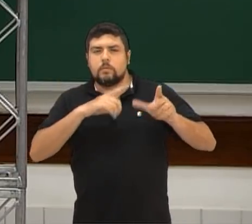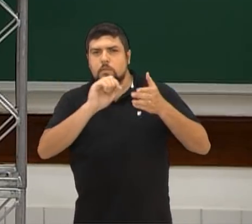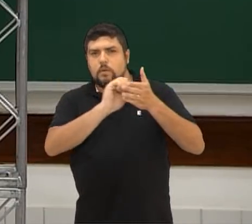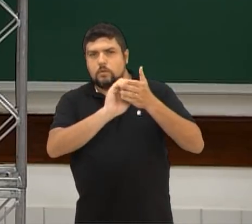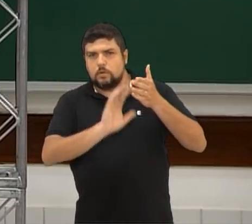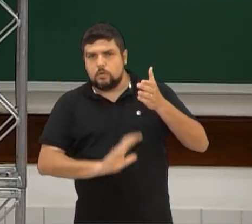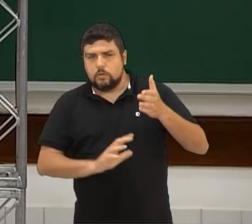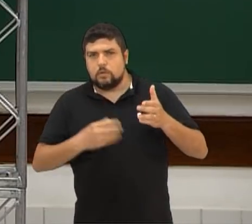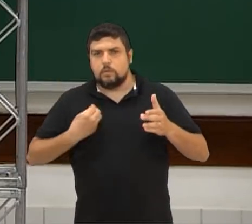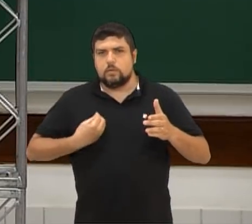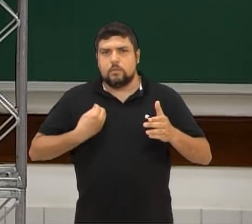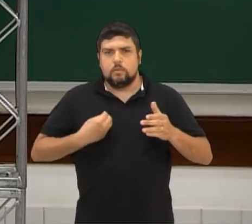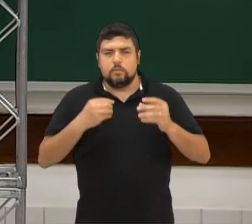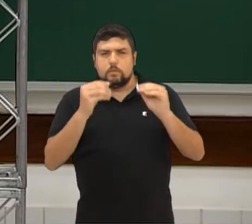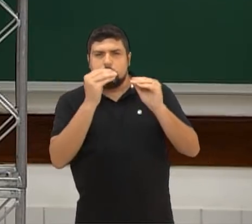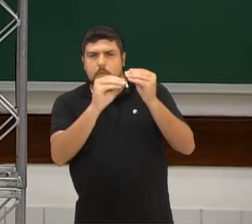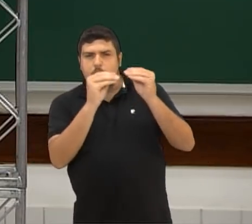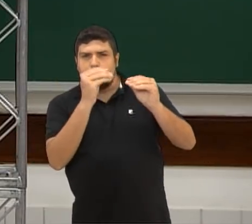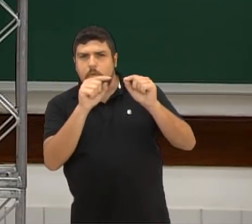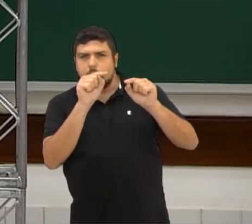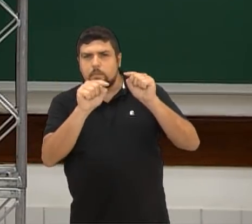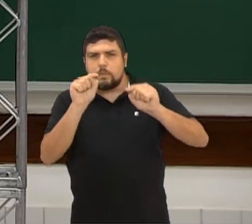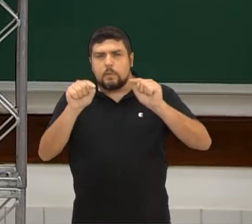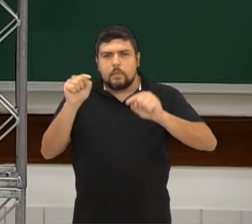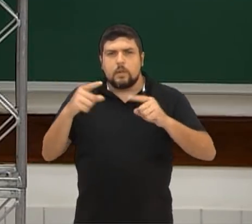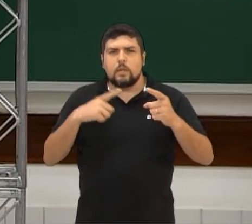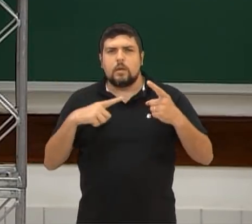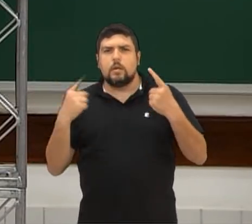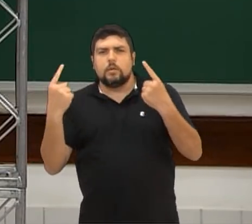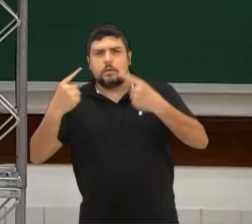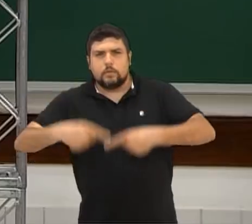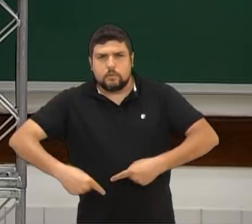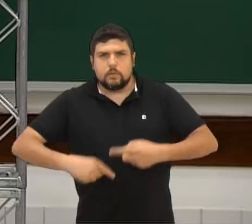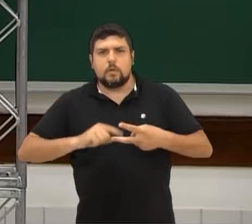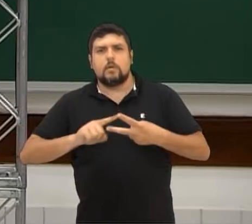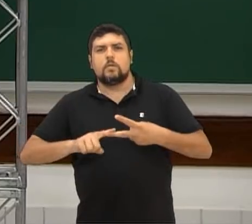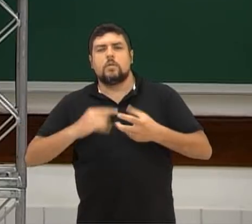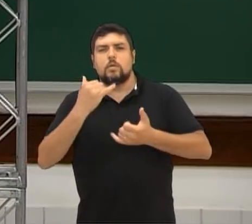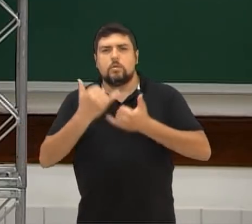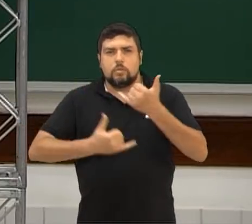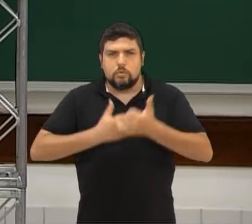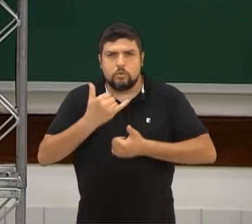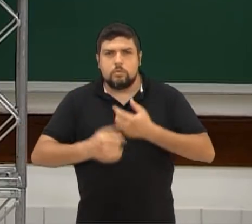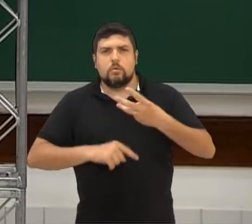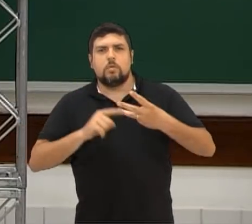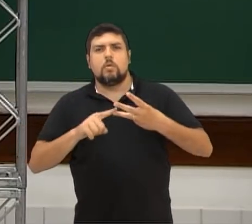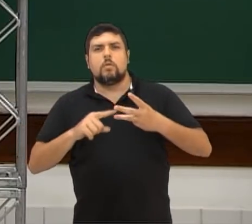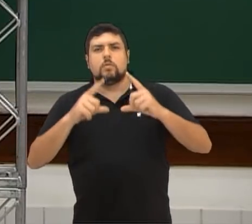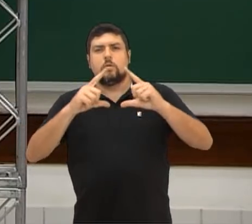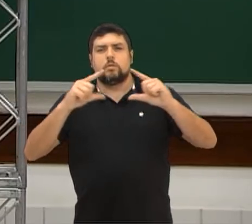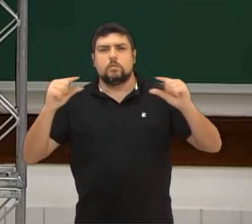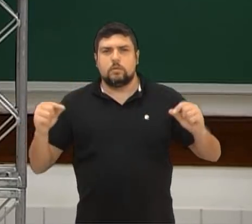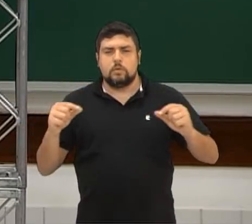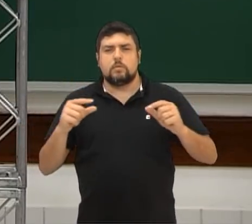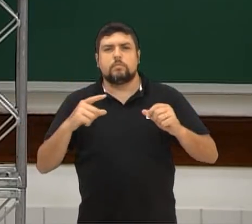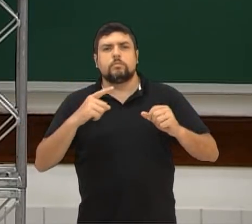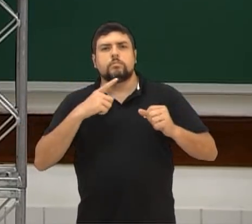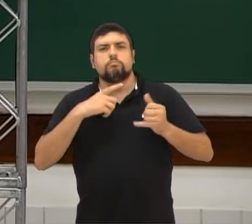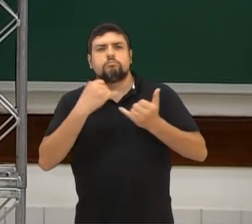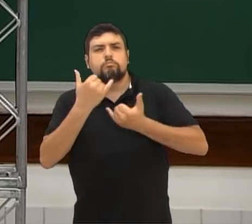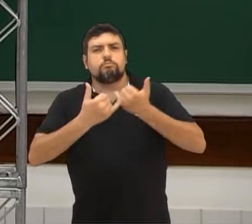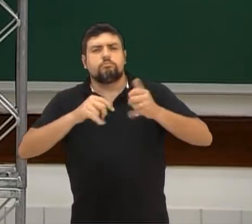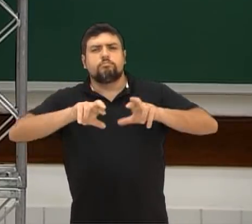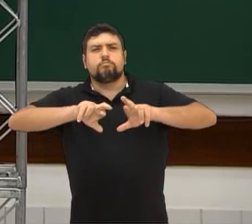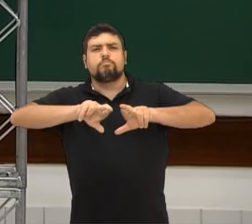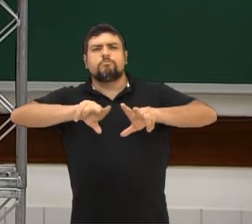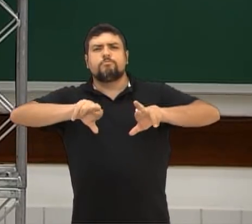na ferramenta. Na ferramenta você tem desafios, jogos, equações, tem várias brincadeiras